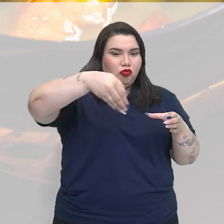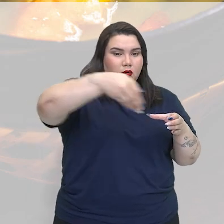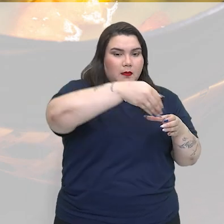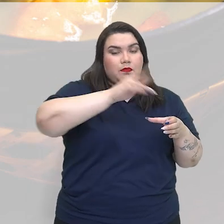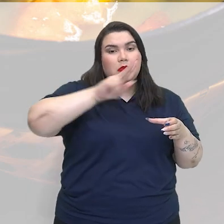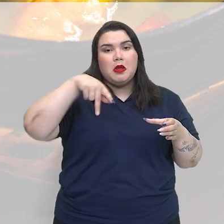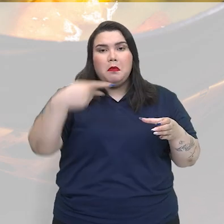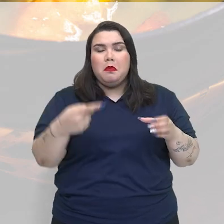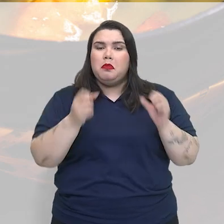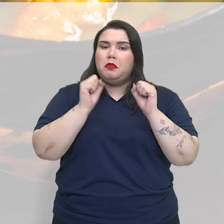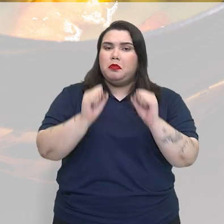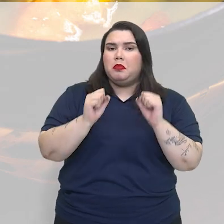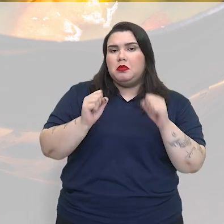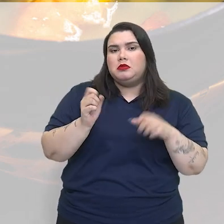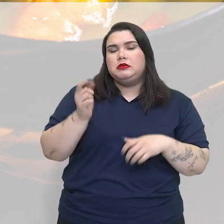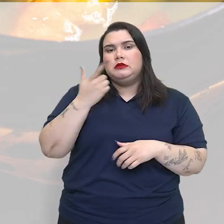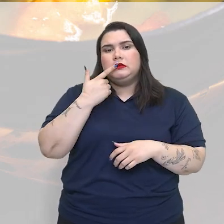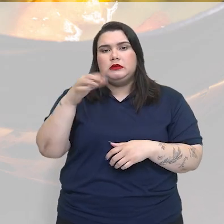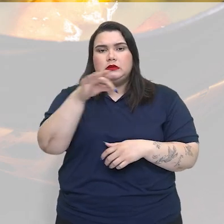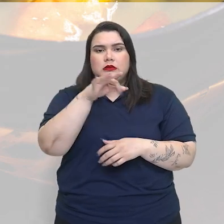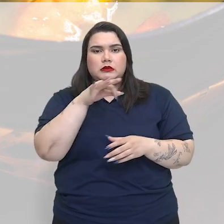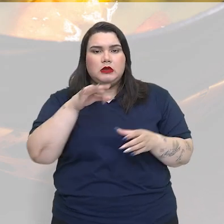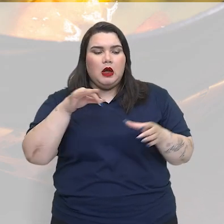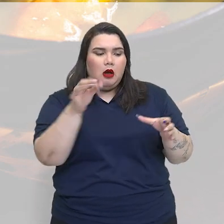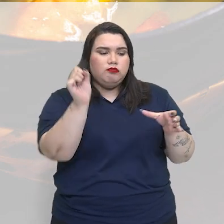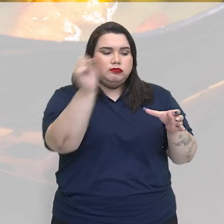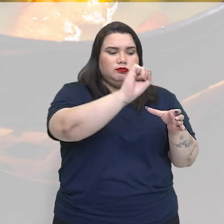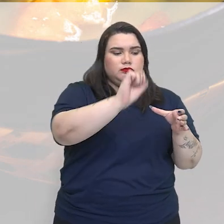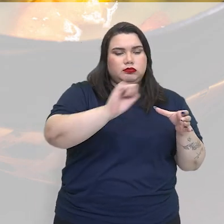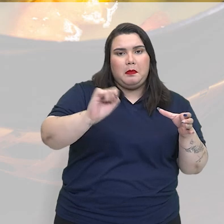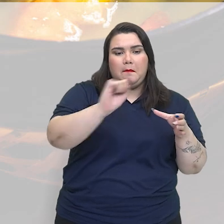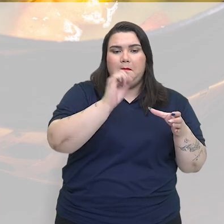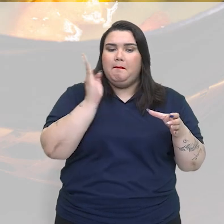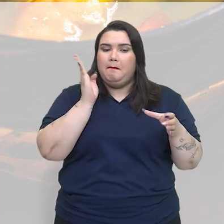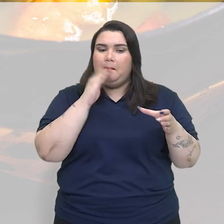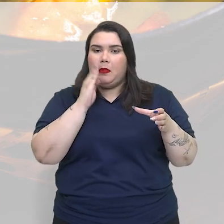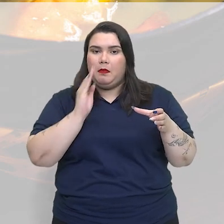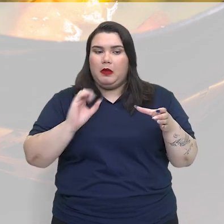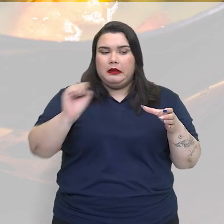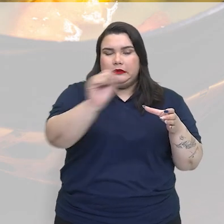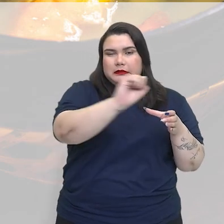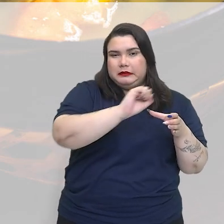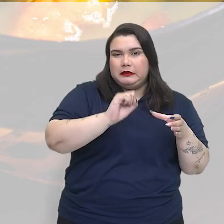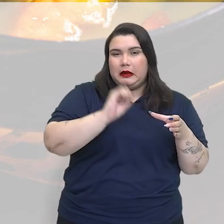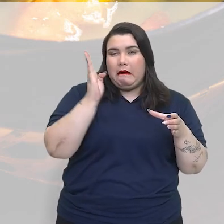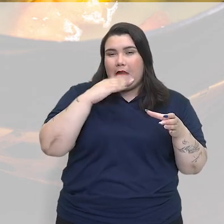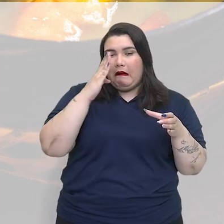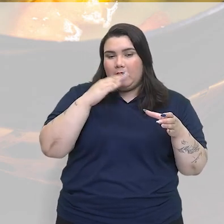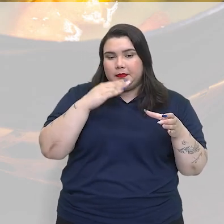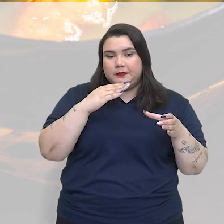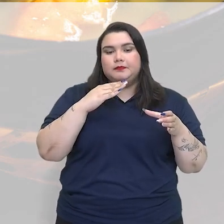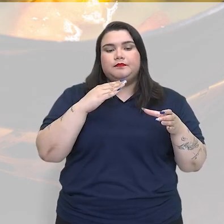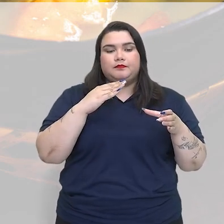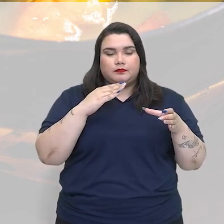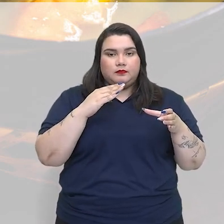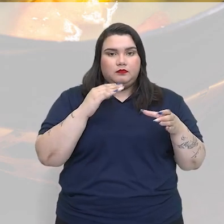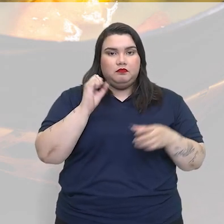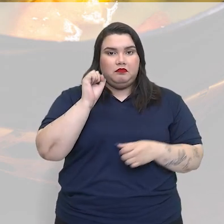Depois, tempere a seu gosto. Um pouco de sal, pimenta malagueta ou murupi.